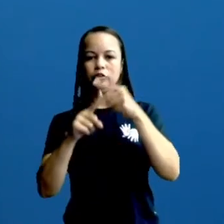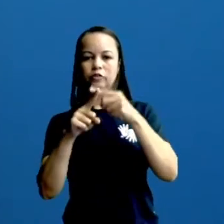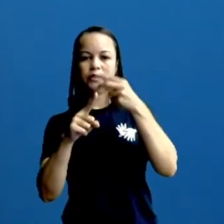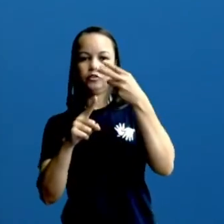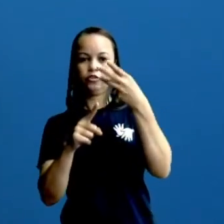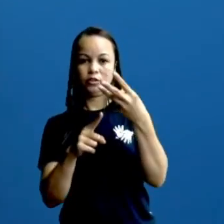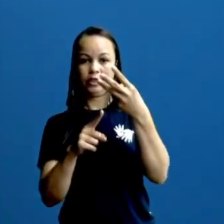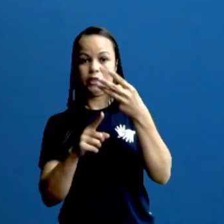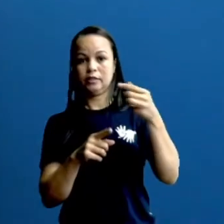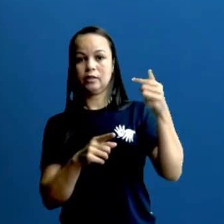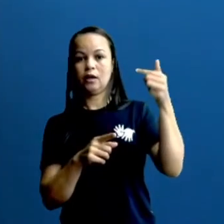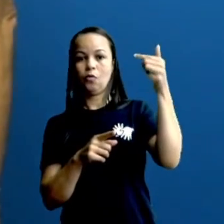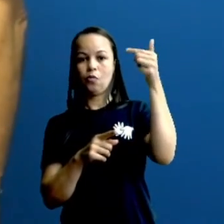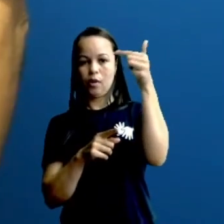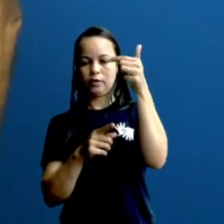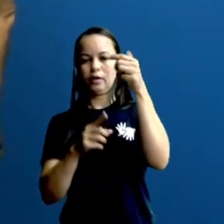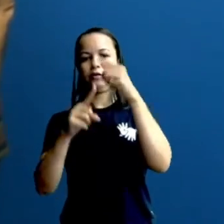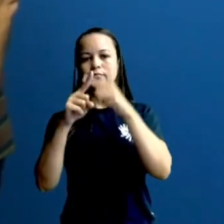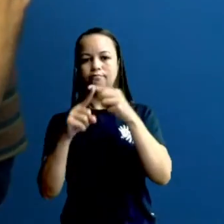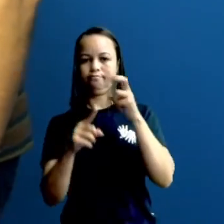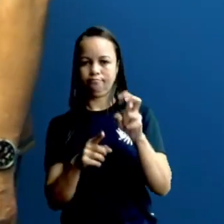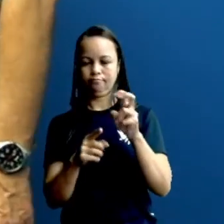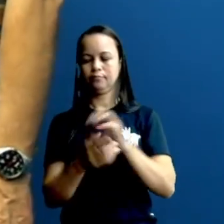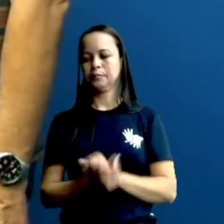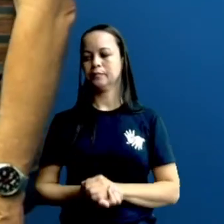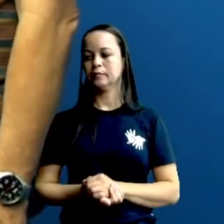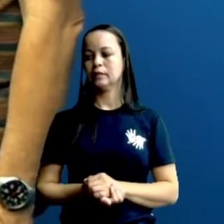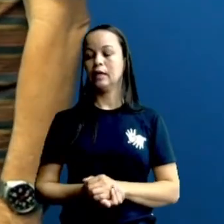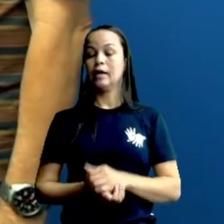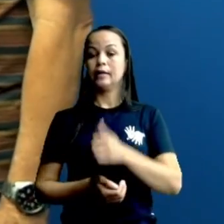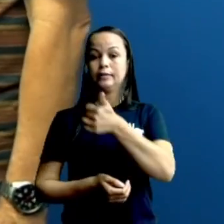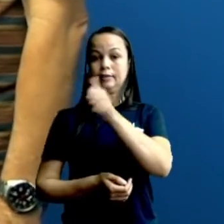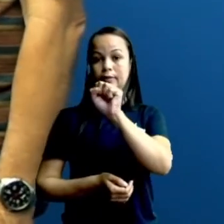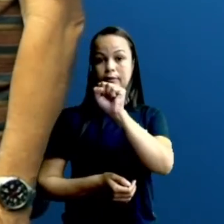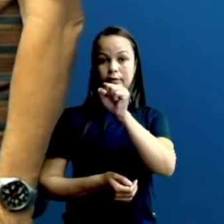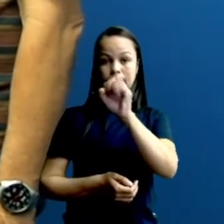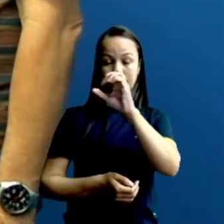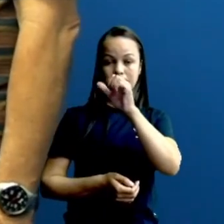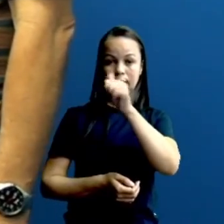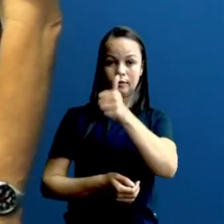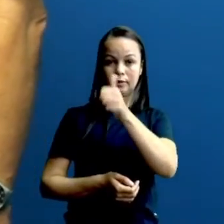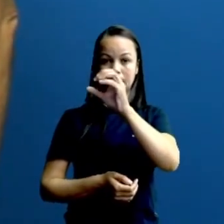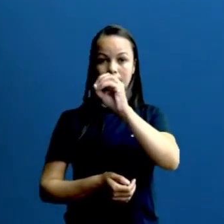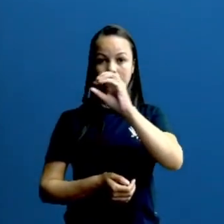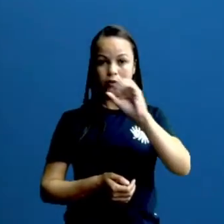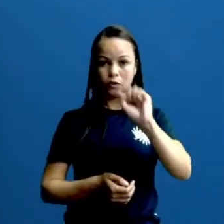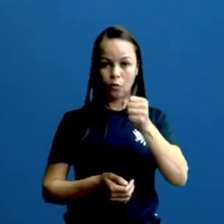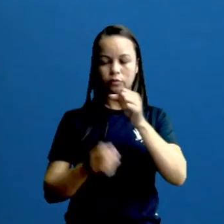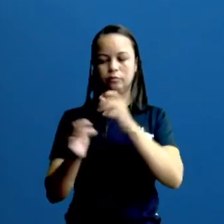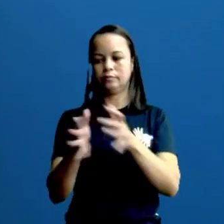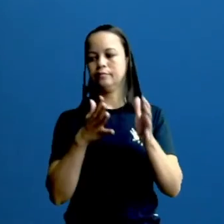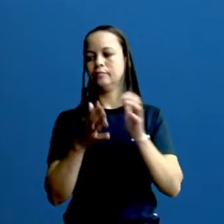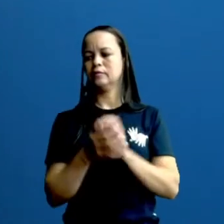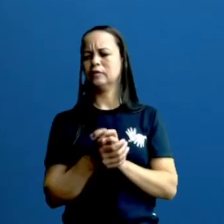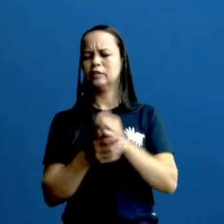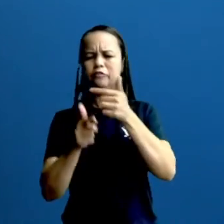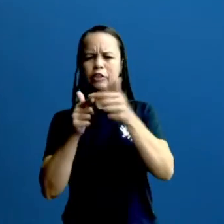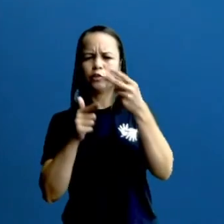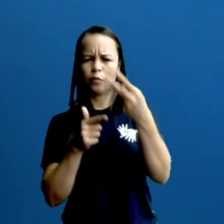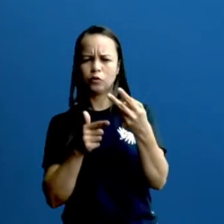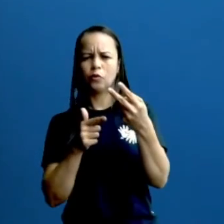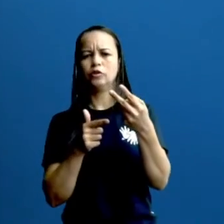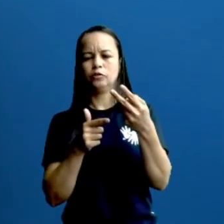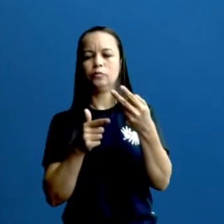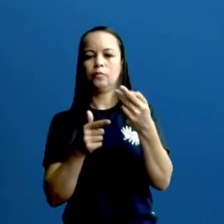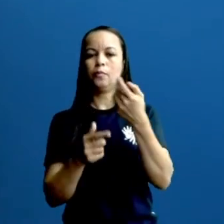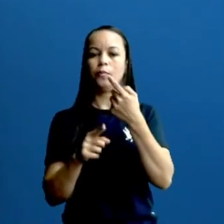3 ao quadrado vezes 5. Vamos fatorar o número 108. 108. Dá para dividir por 2? Dá, porque